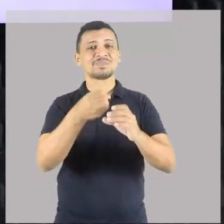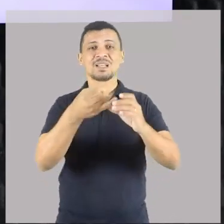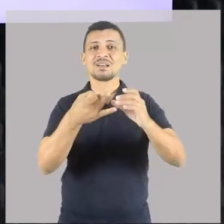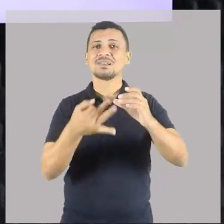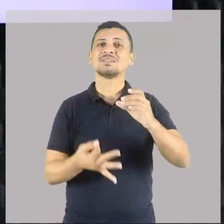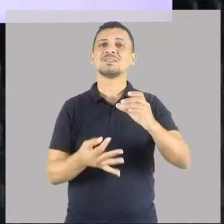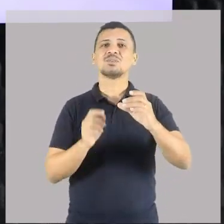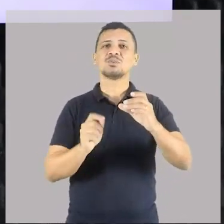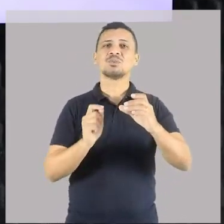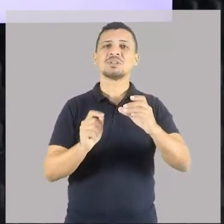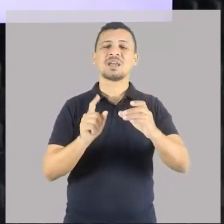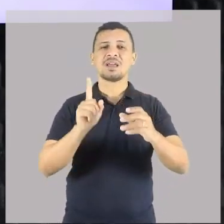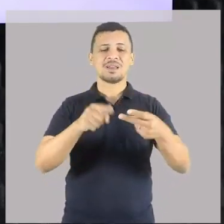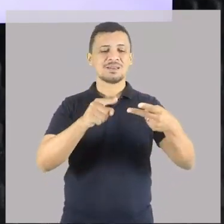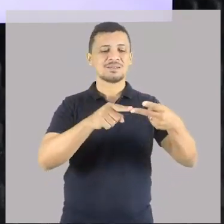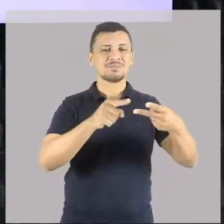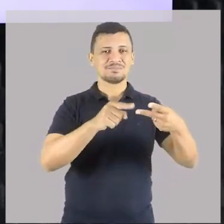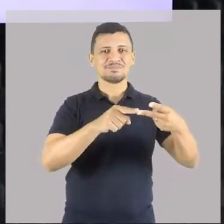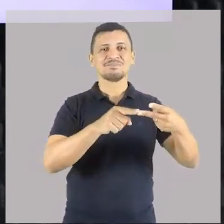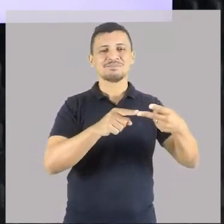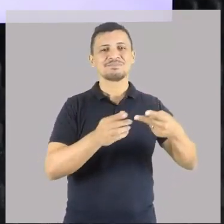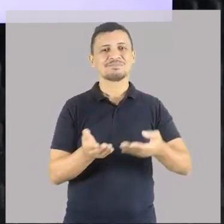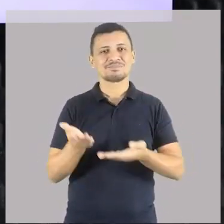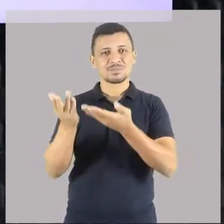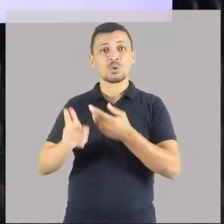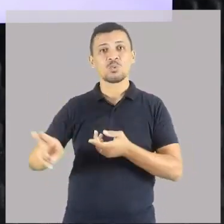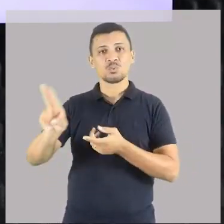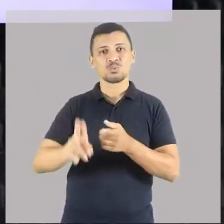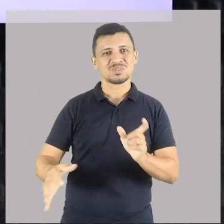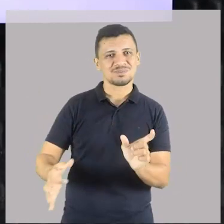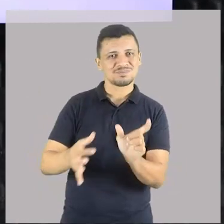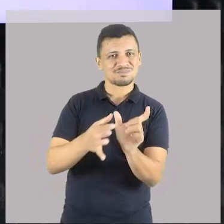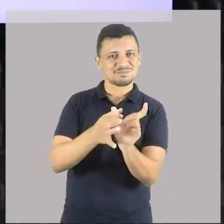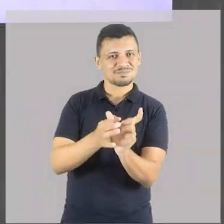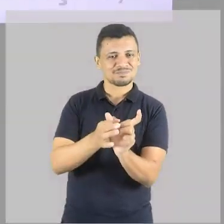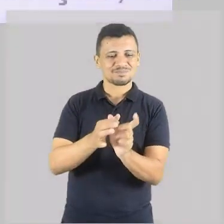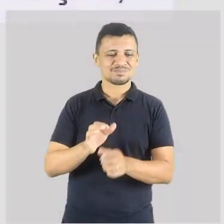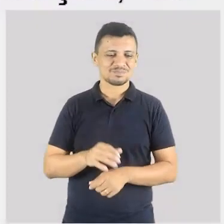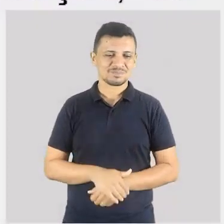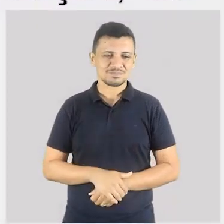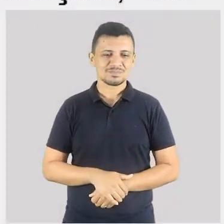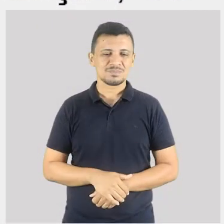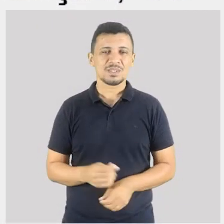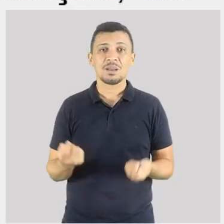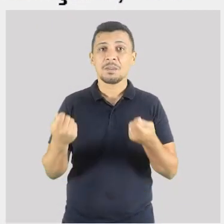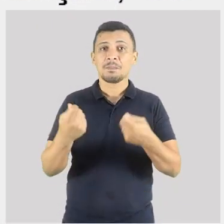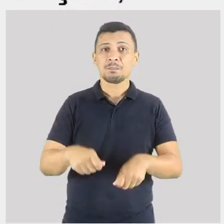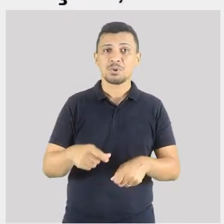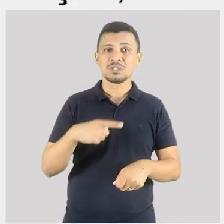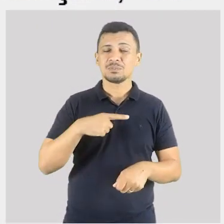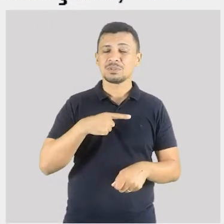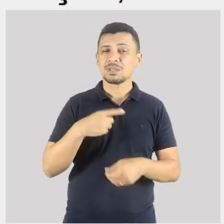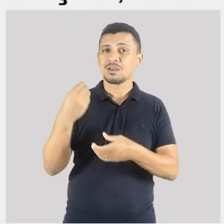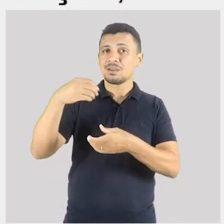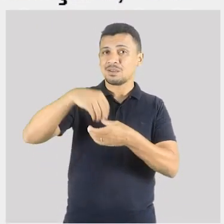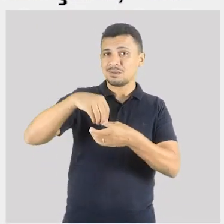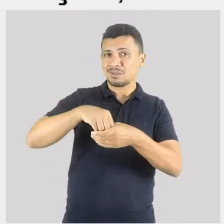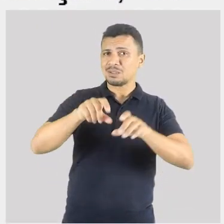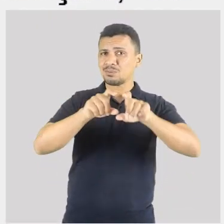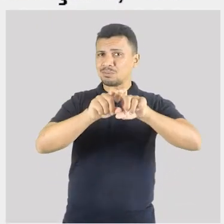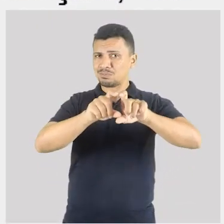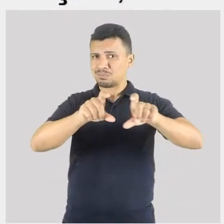da coordenada sindética nesse caso, tá? Aí nós podemos ter, dentro das